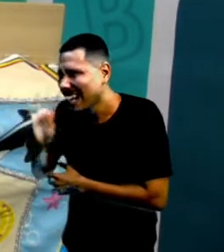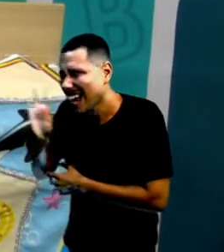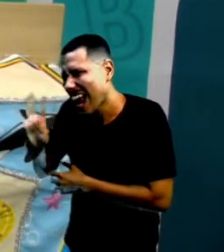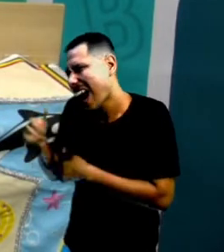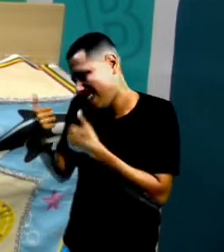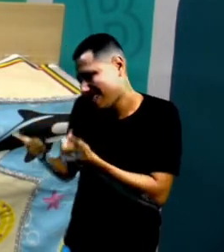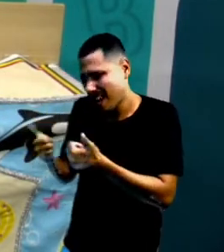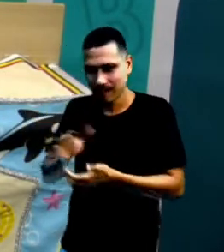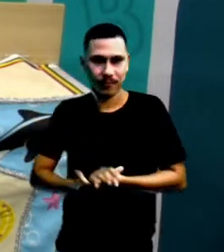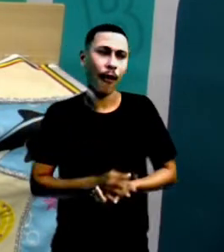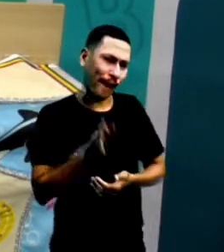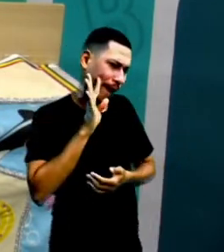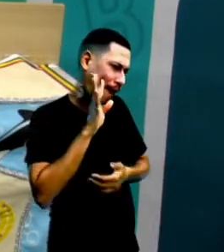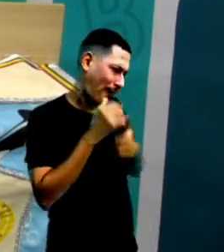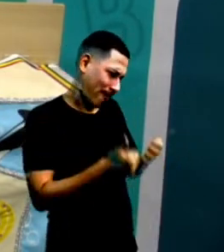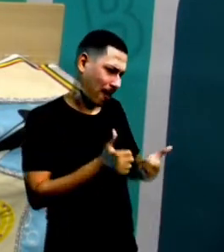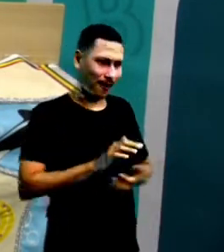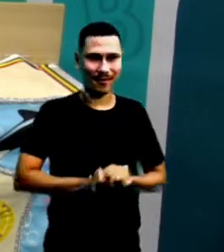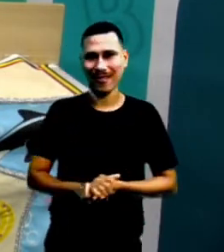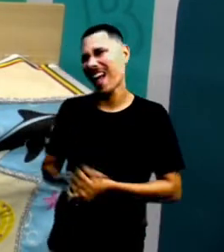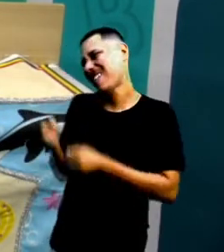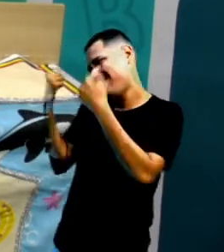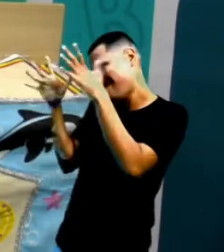Ah, que legal, né? Que legal, né?